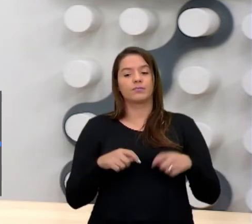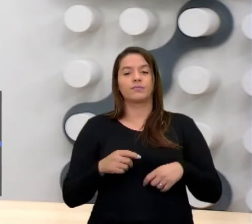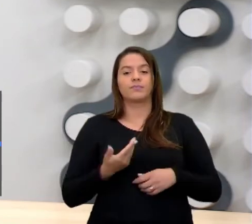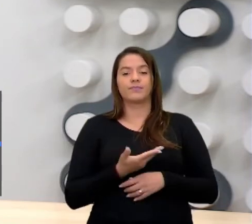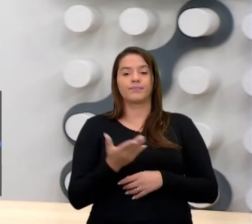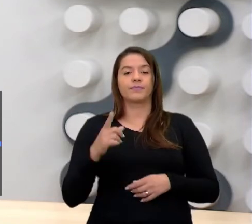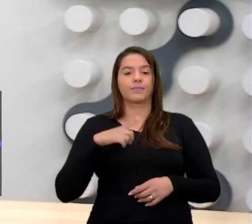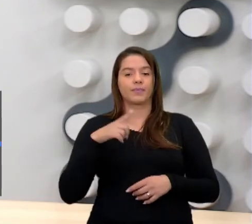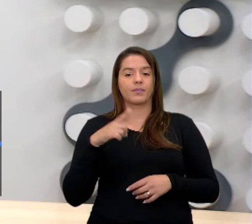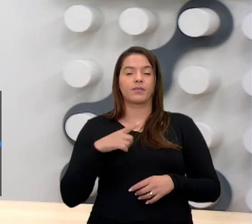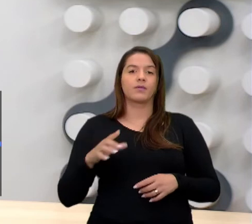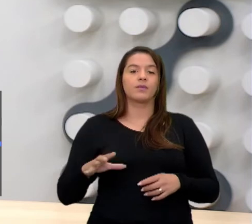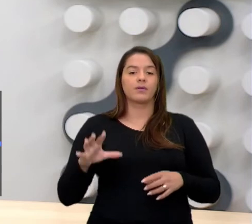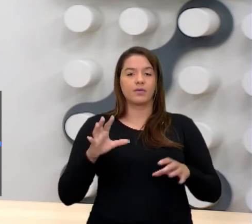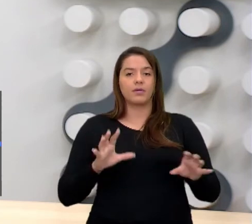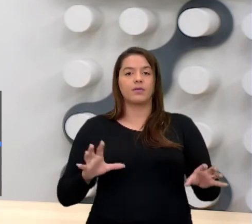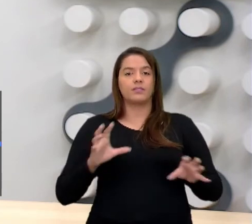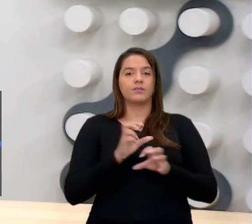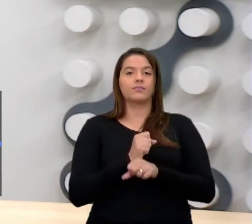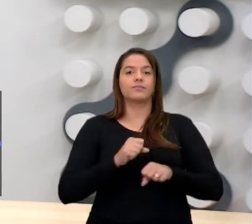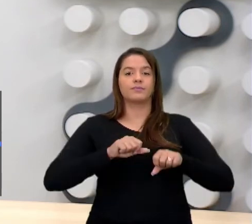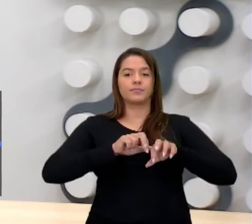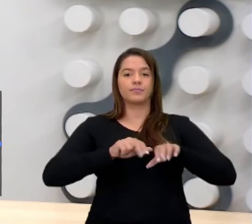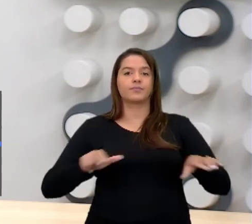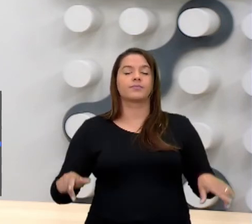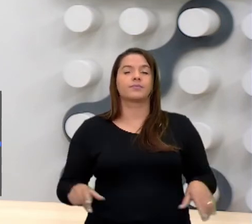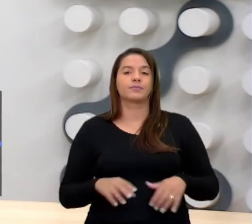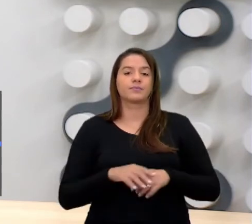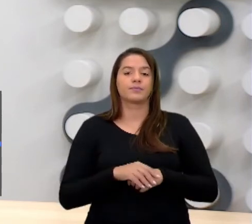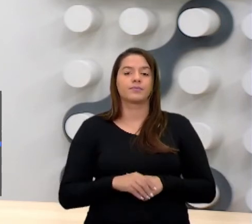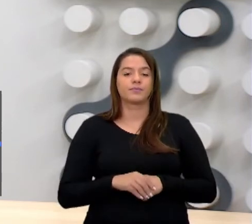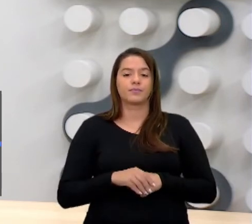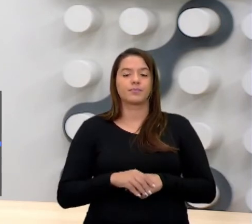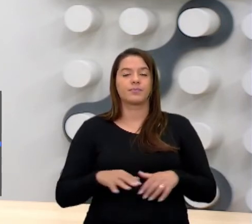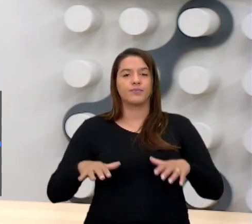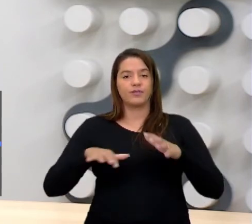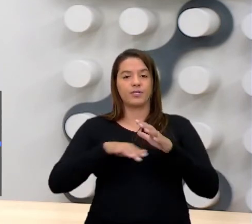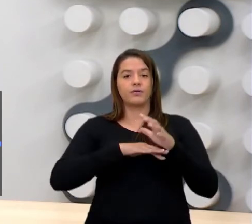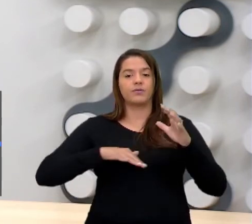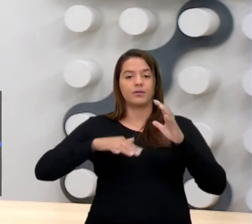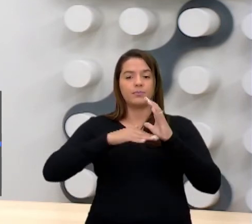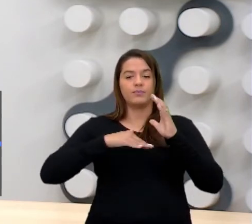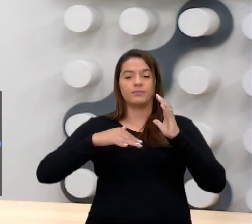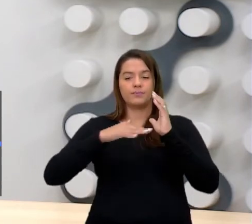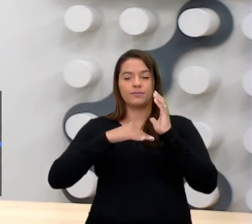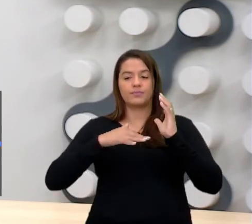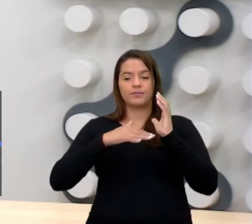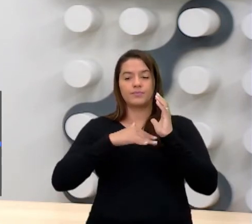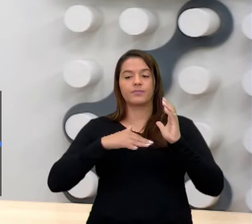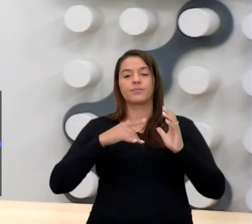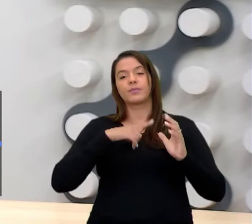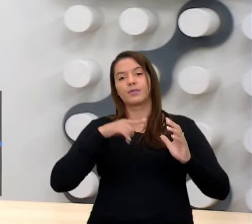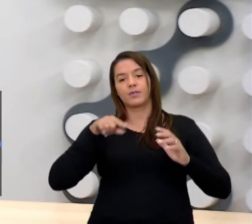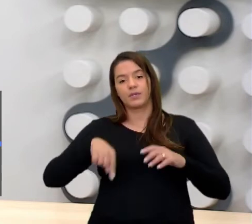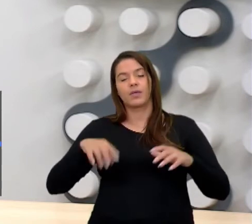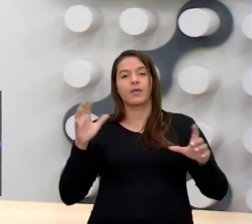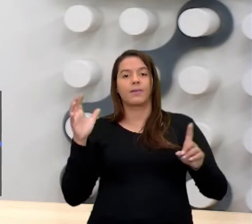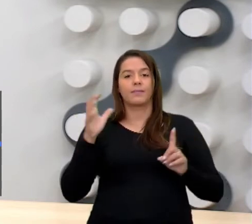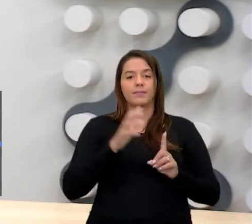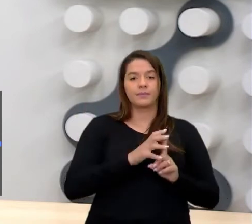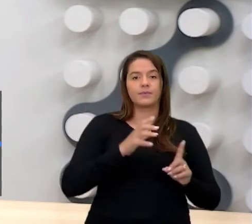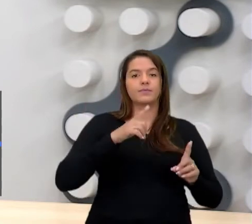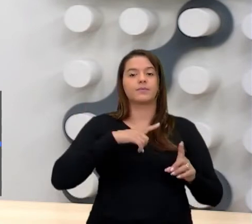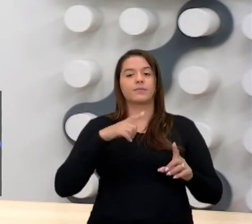depende. Se as rochas são formadas no interior da superfície, nós chamamos aí de plutônicas, né, numa formação de pressão e